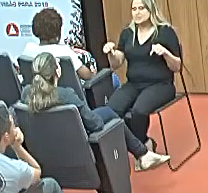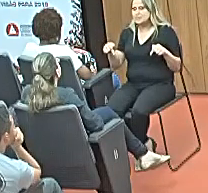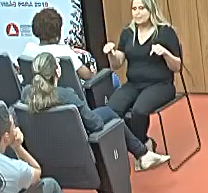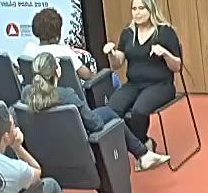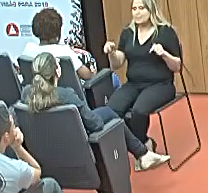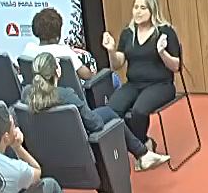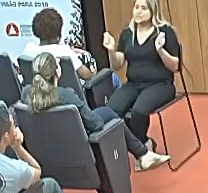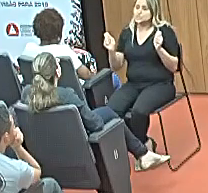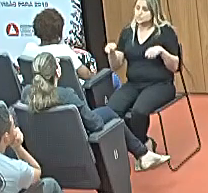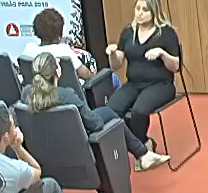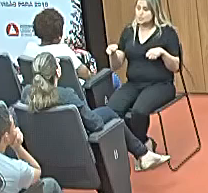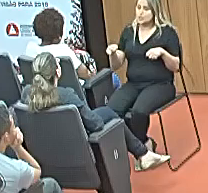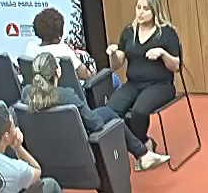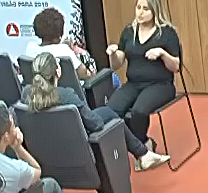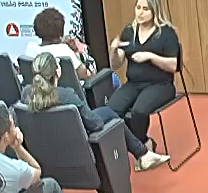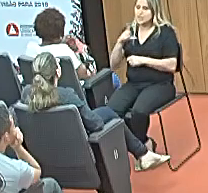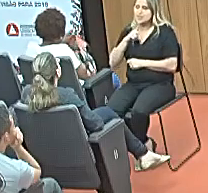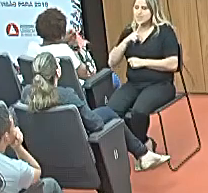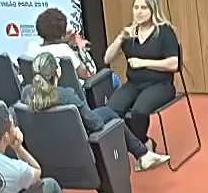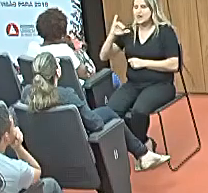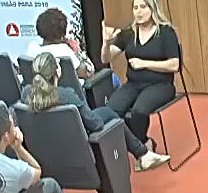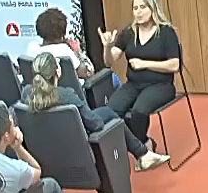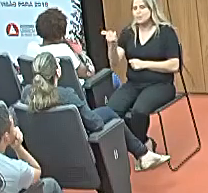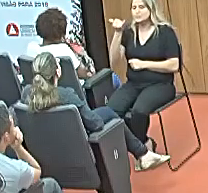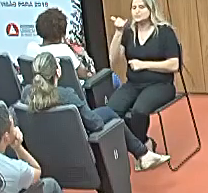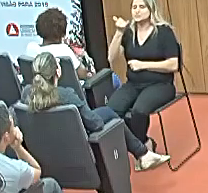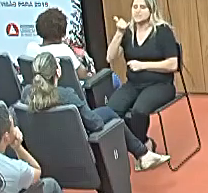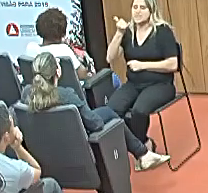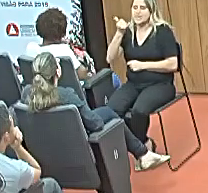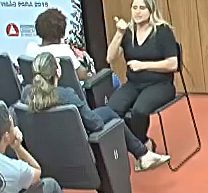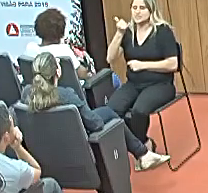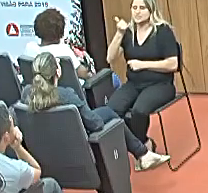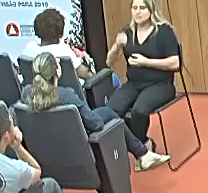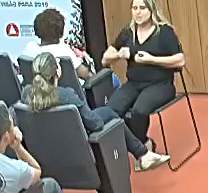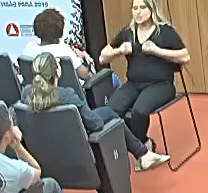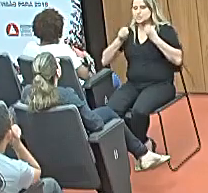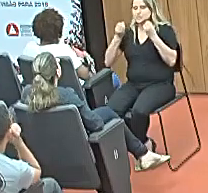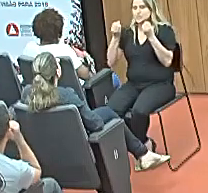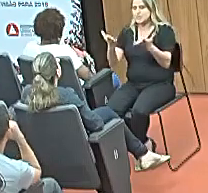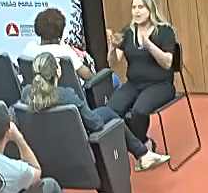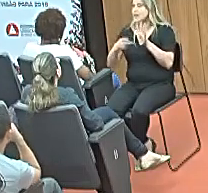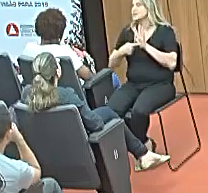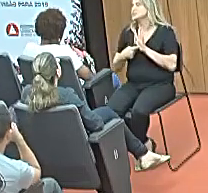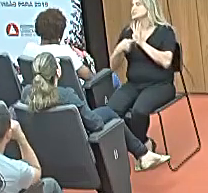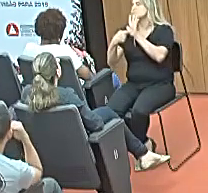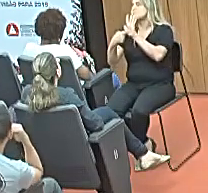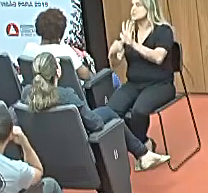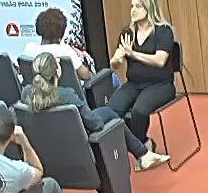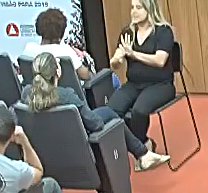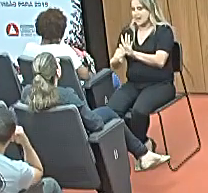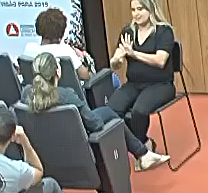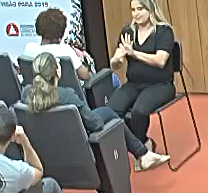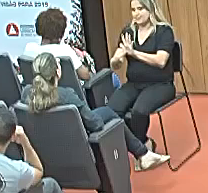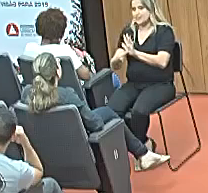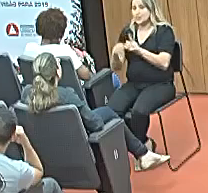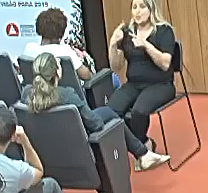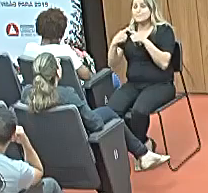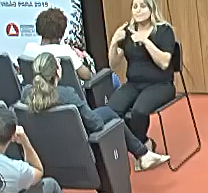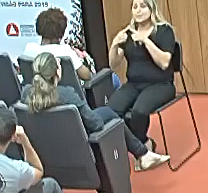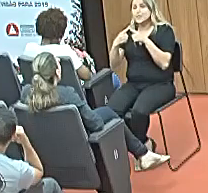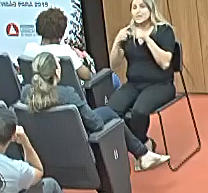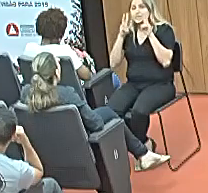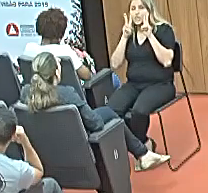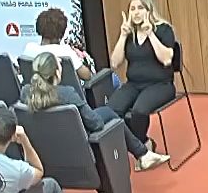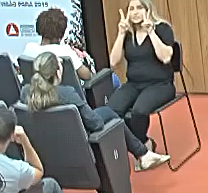pode assim ter a oportunidade de oferecer e de mostrar aqui é que nós vimos